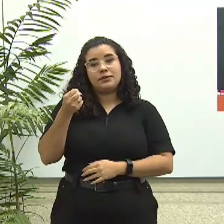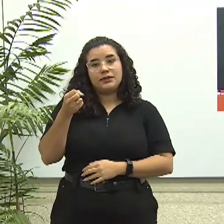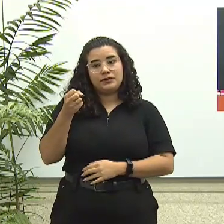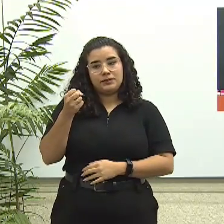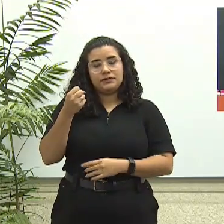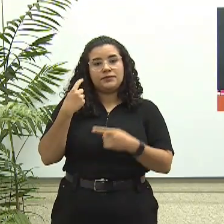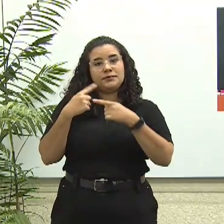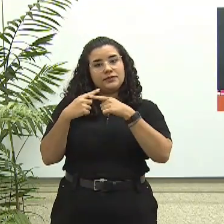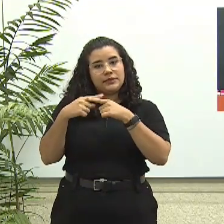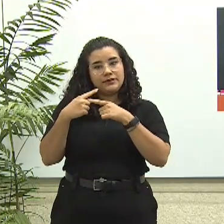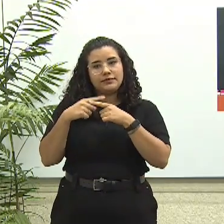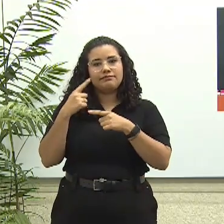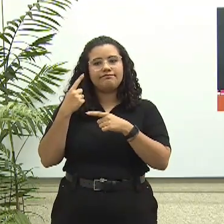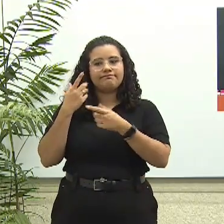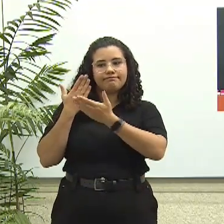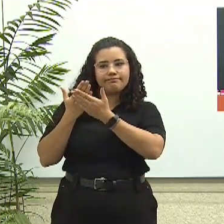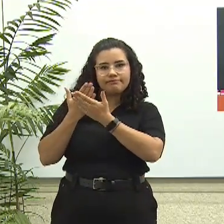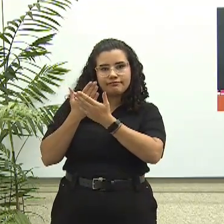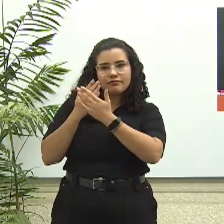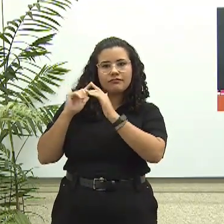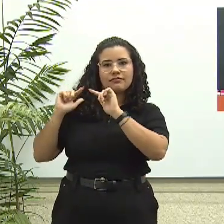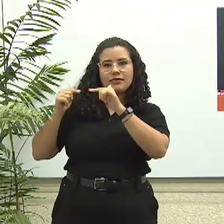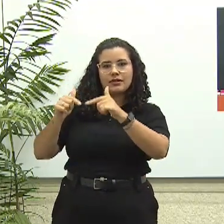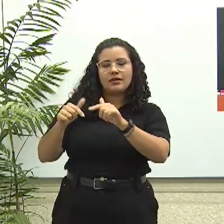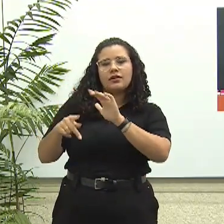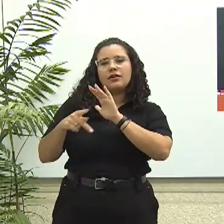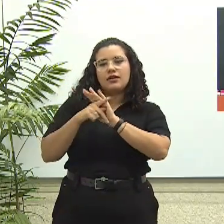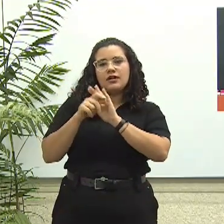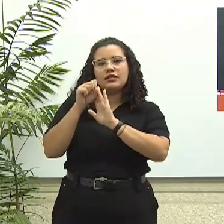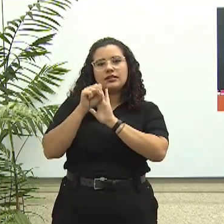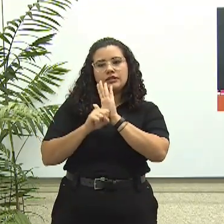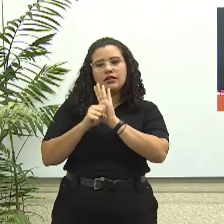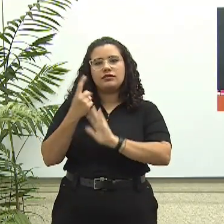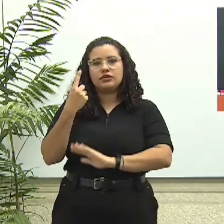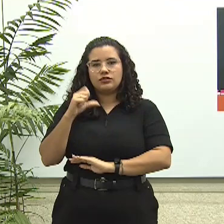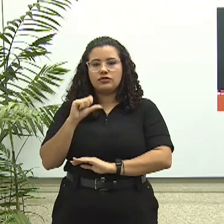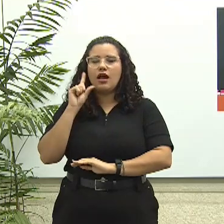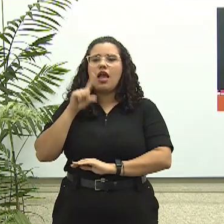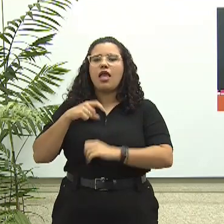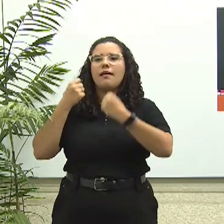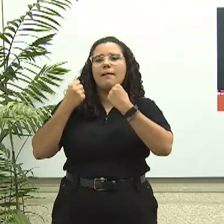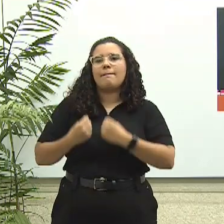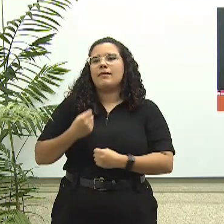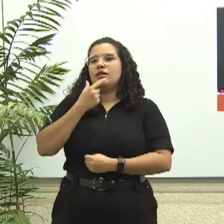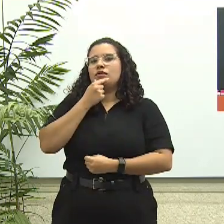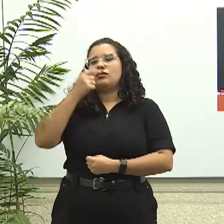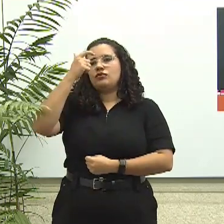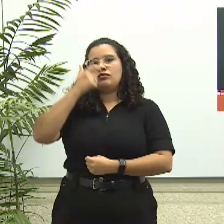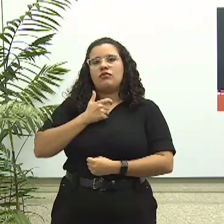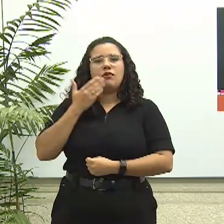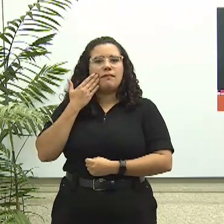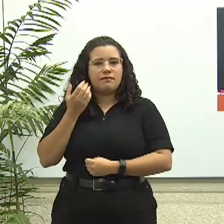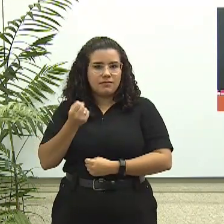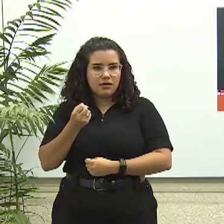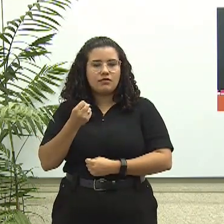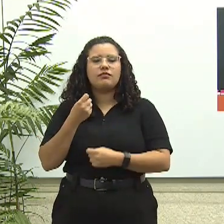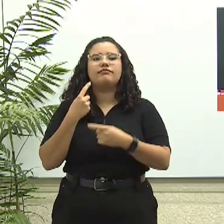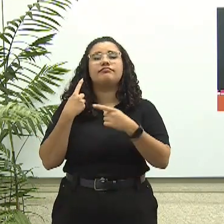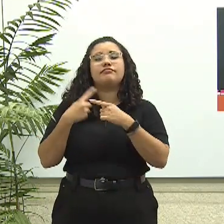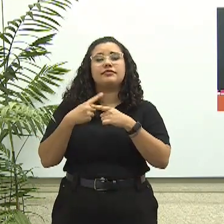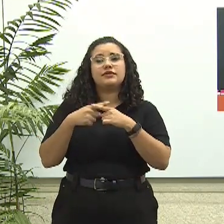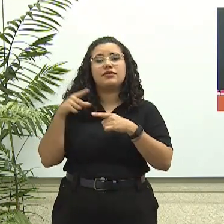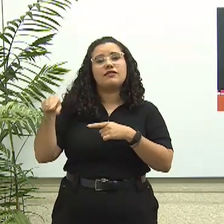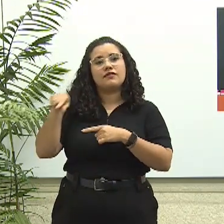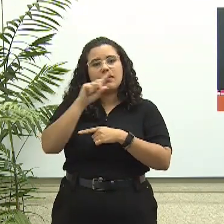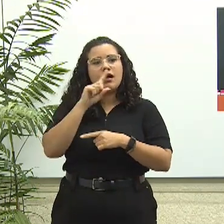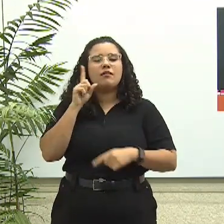no século XIX uma das ideologias do colonialismo era o fardo do homem branco era a ideia de que os brancos iam ir eh ir